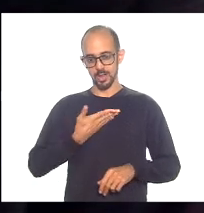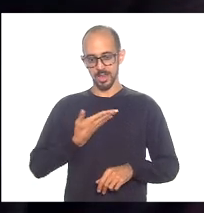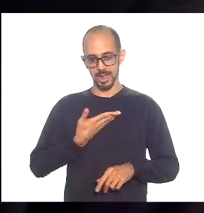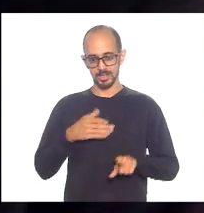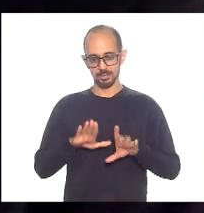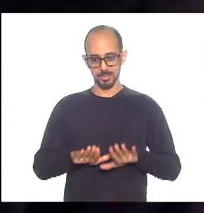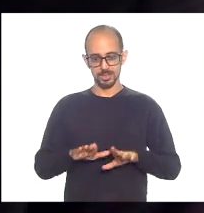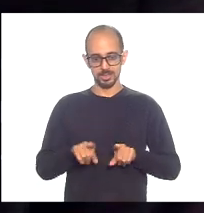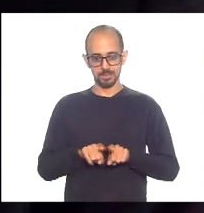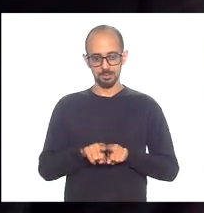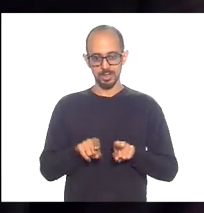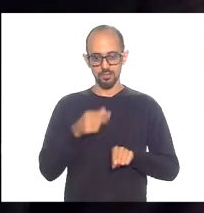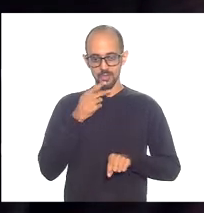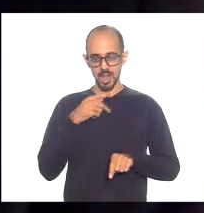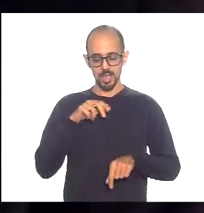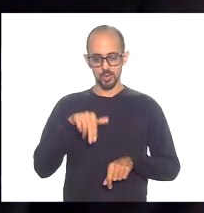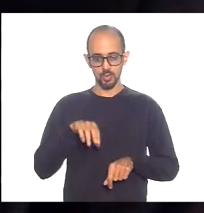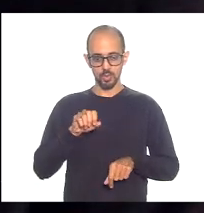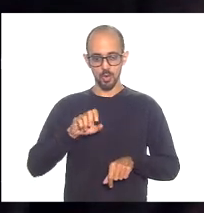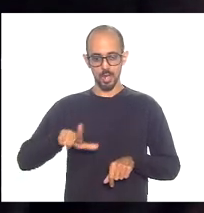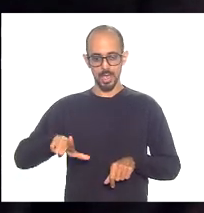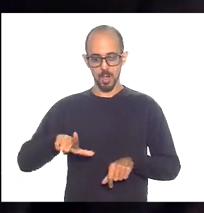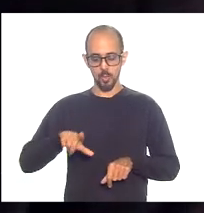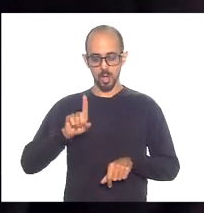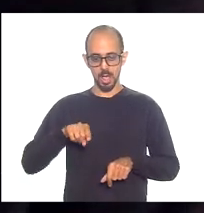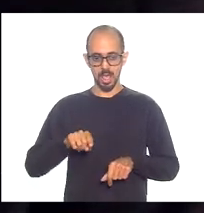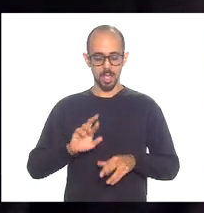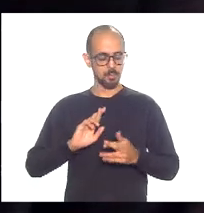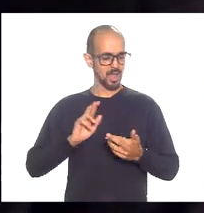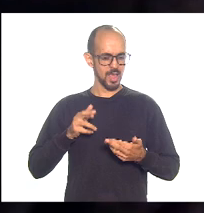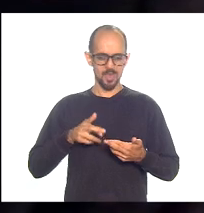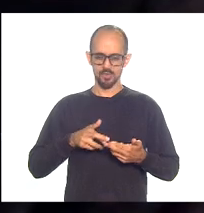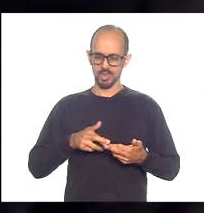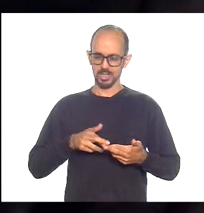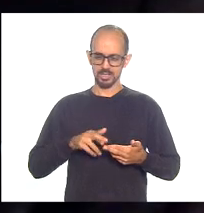o Noel, ele é uma referência, não só